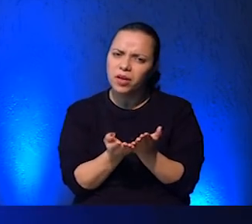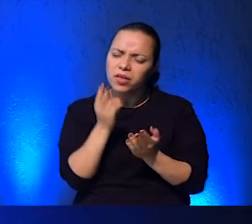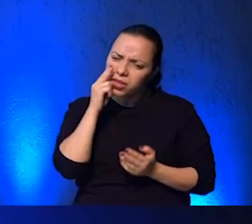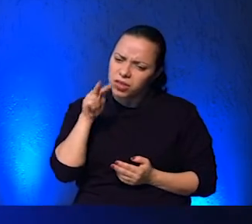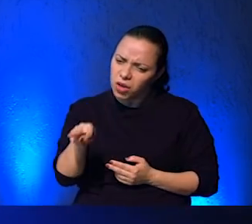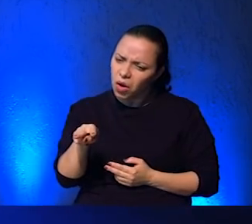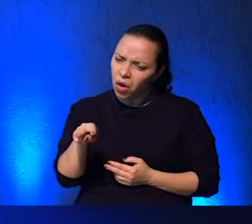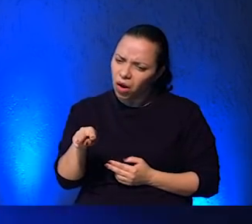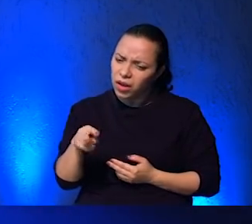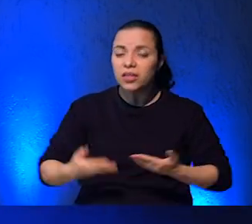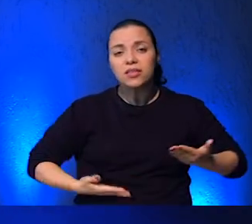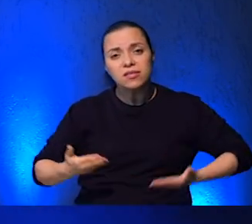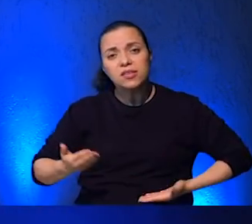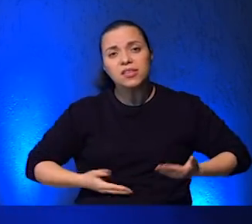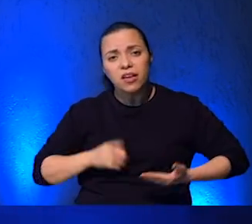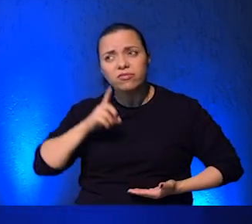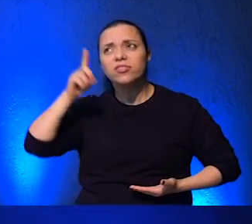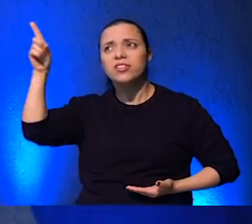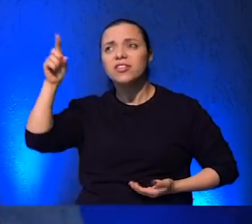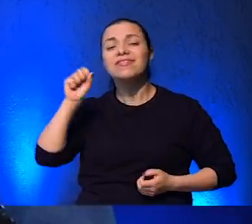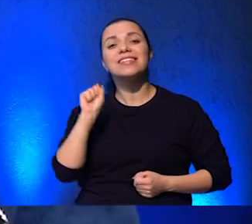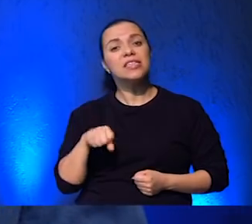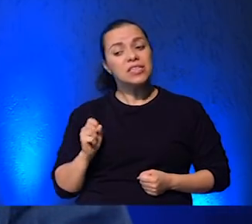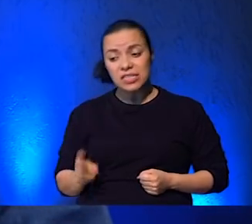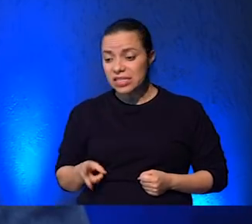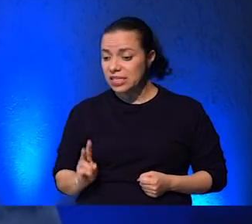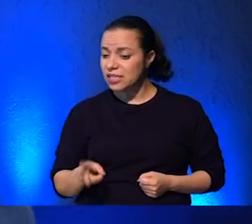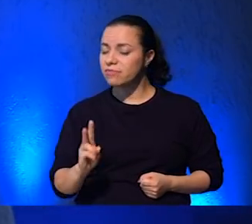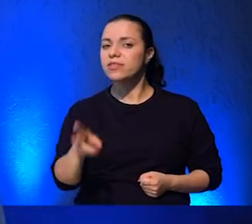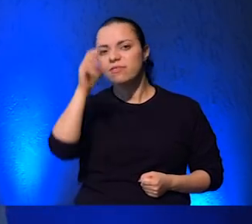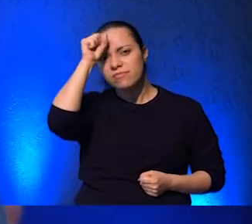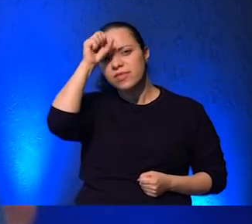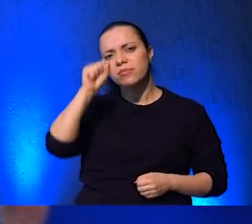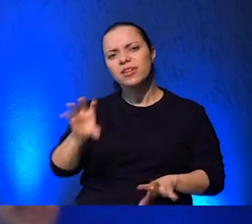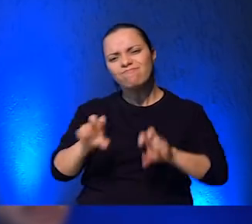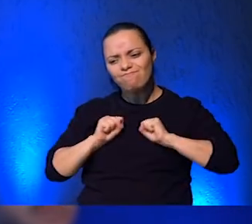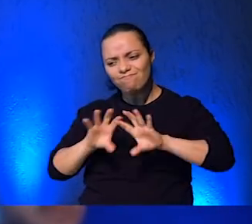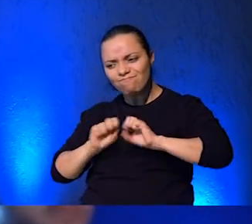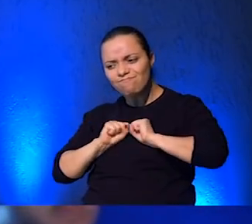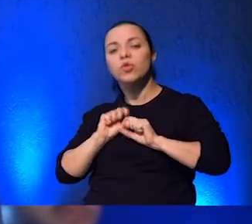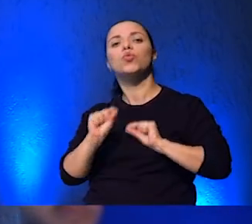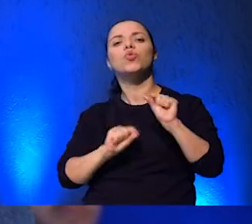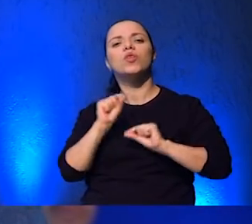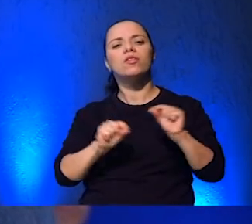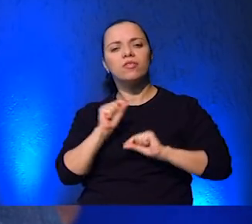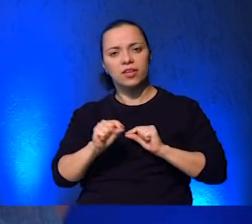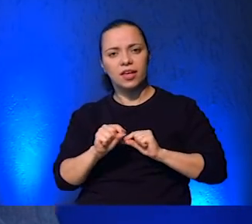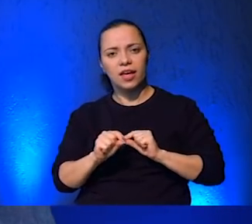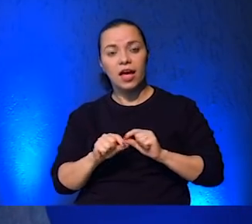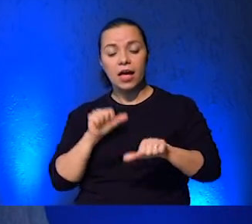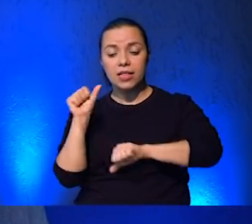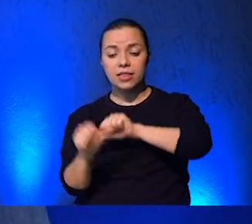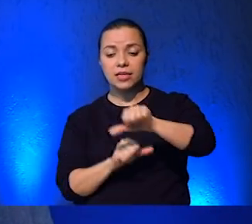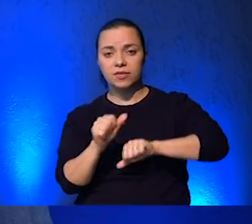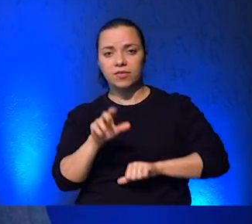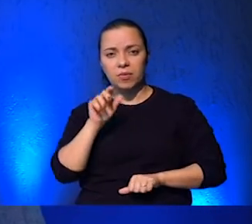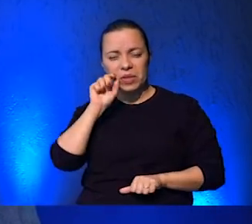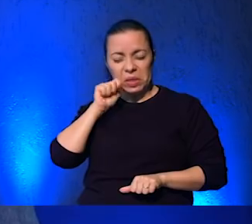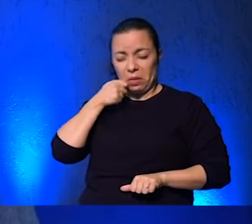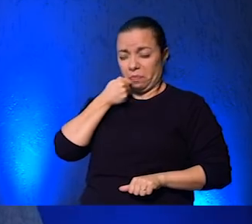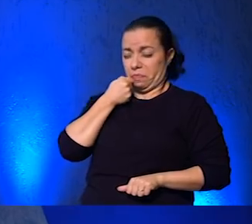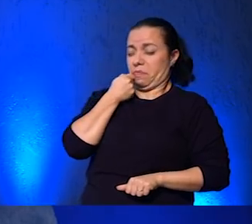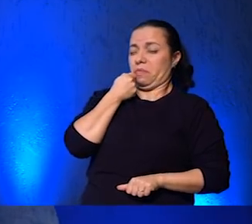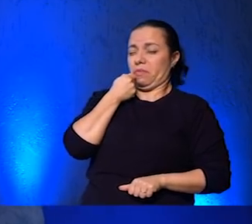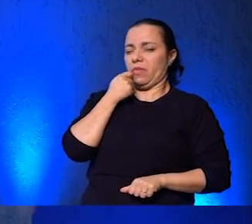transformar limão em limonada eles aprenderam a transformar limão em limonada e quando você